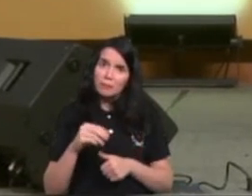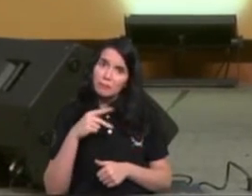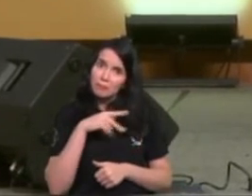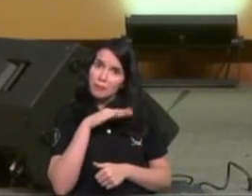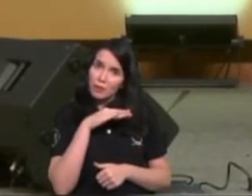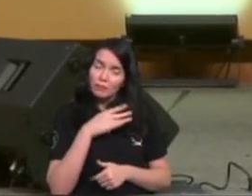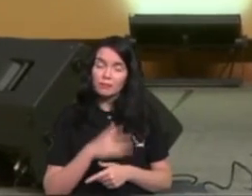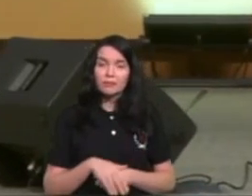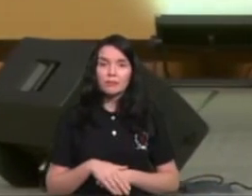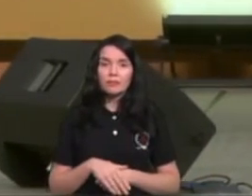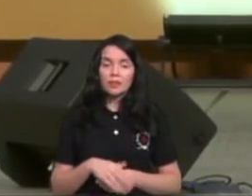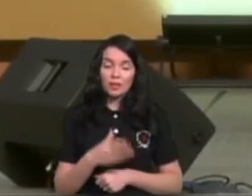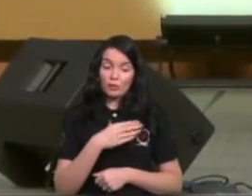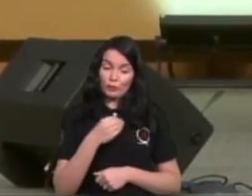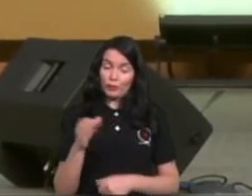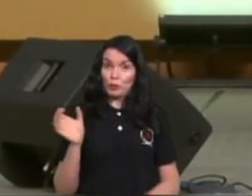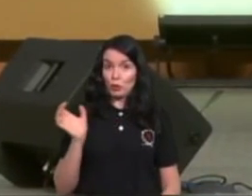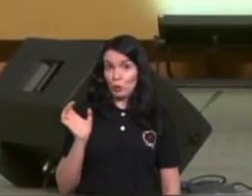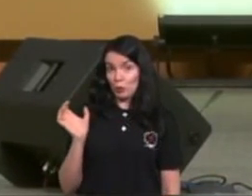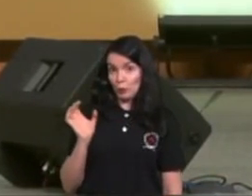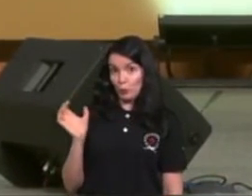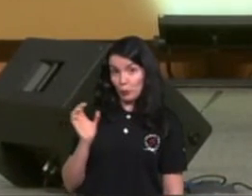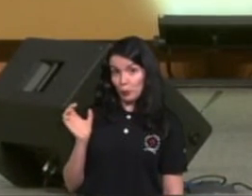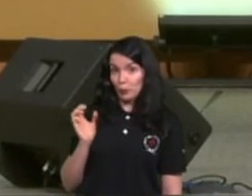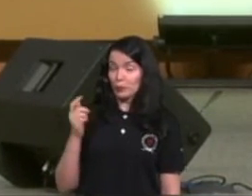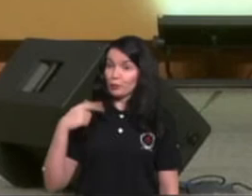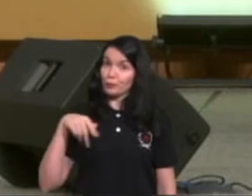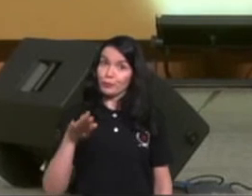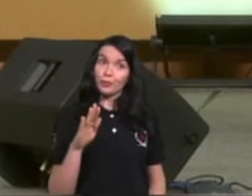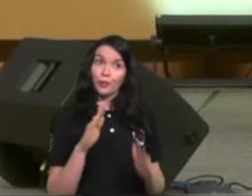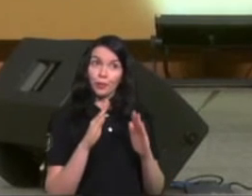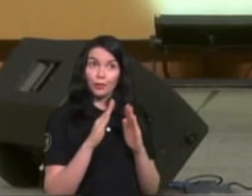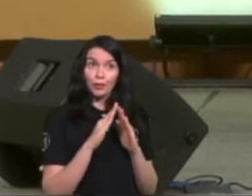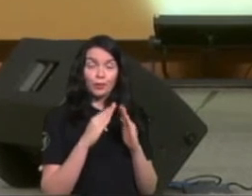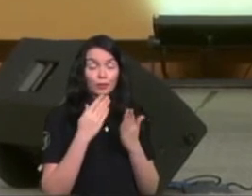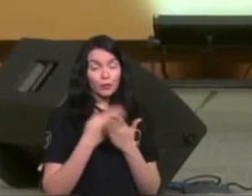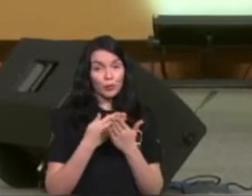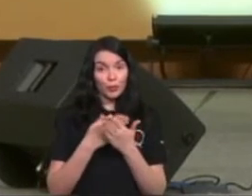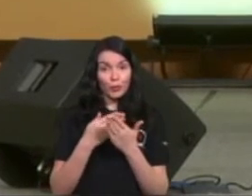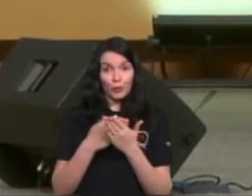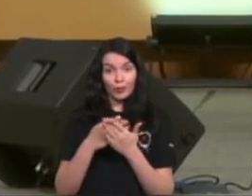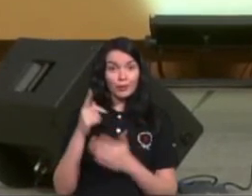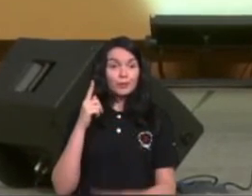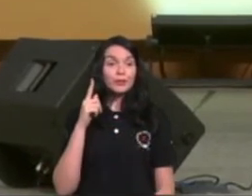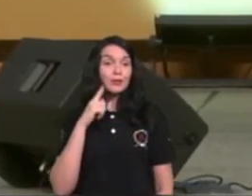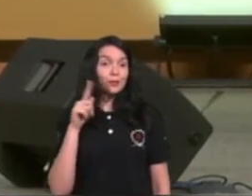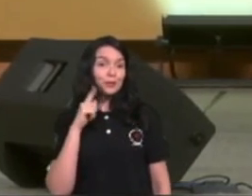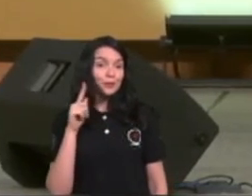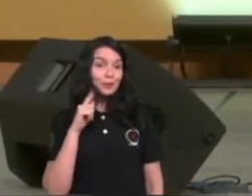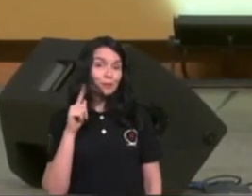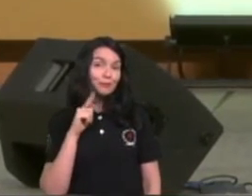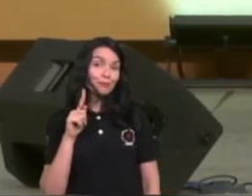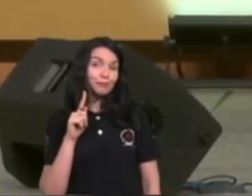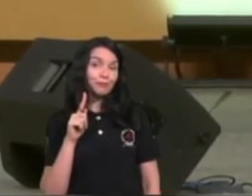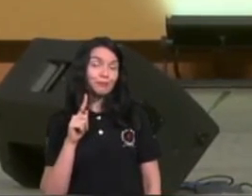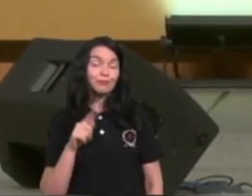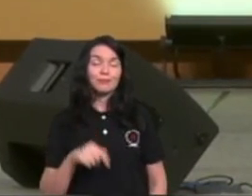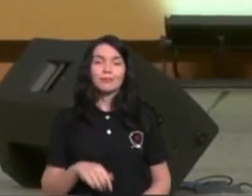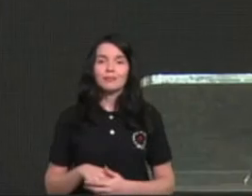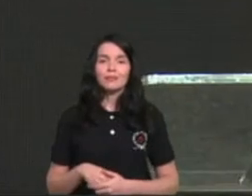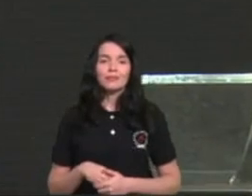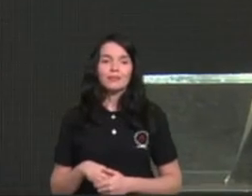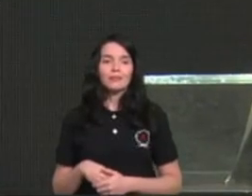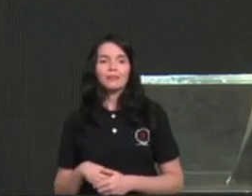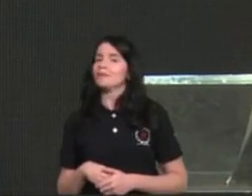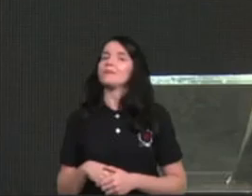prova filho de bacana que foi estudar em Hogwarts e Olá aqui é o